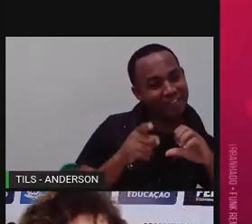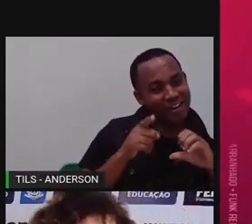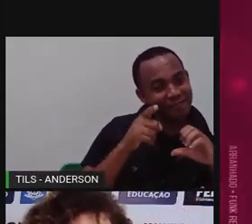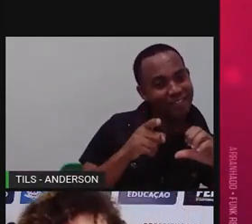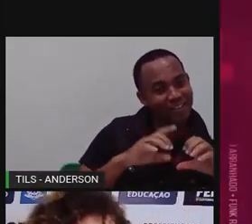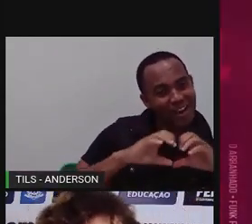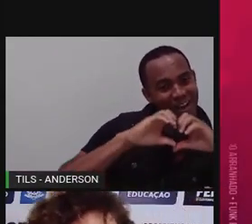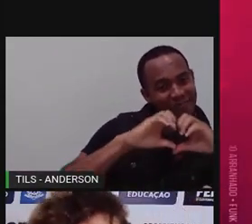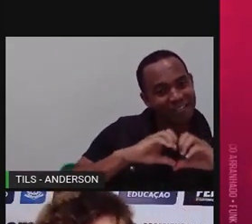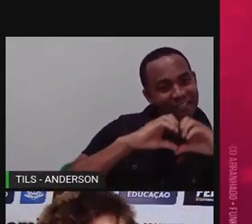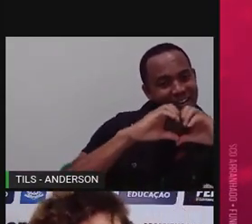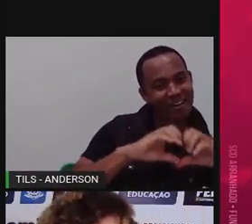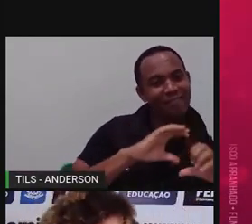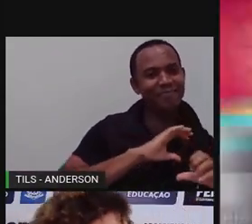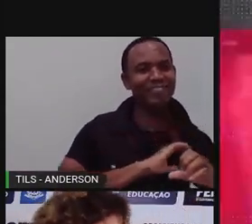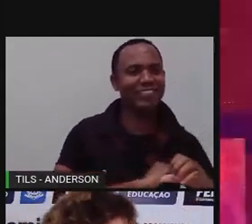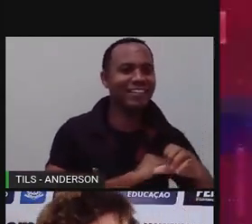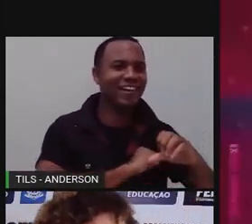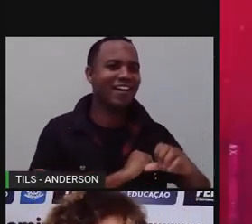Música